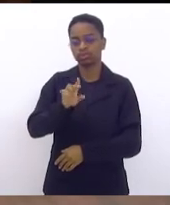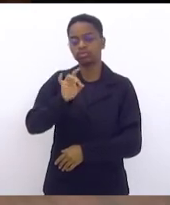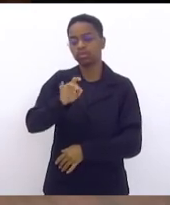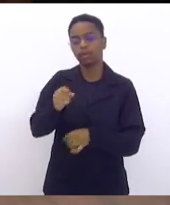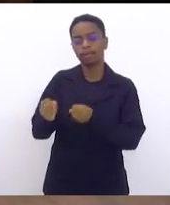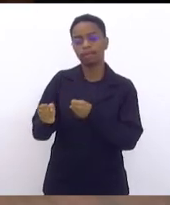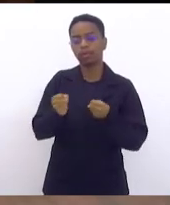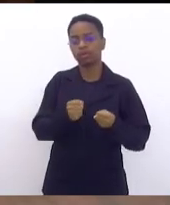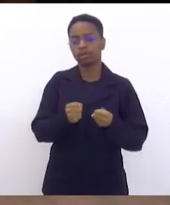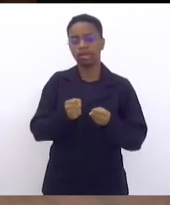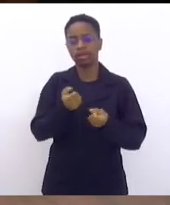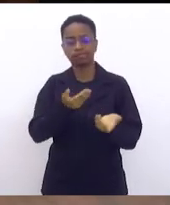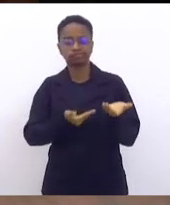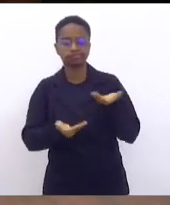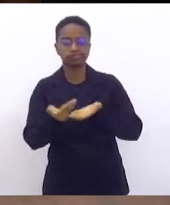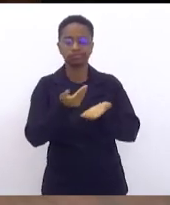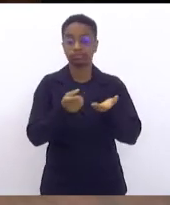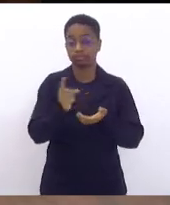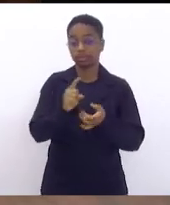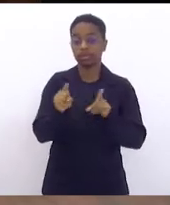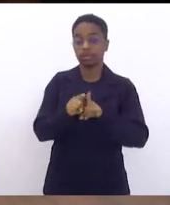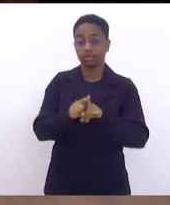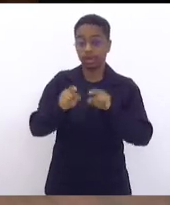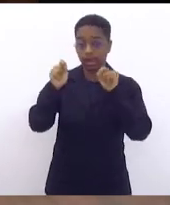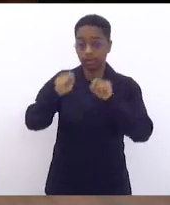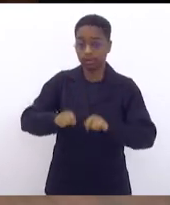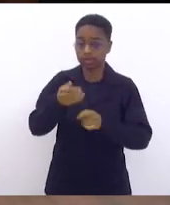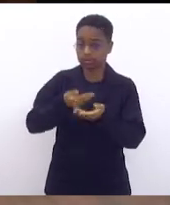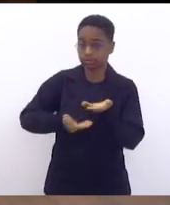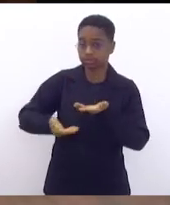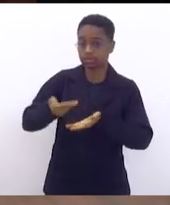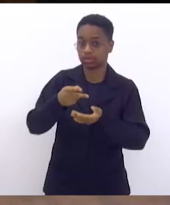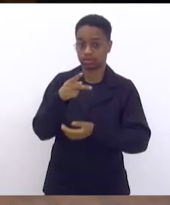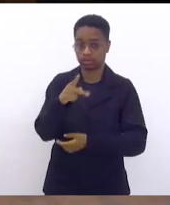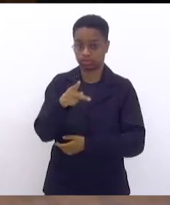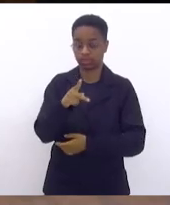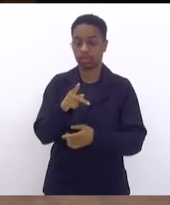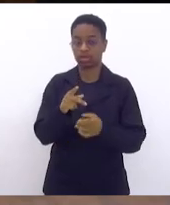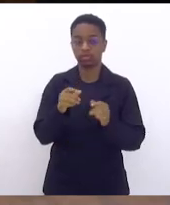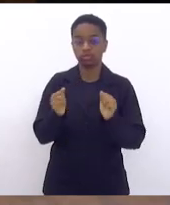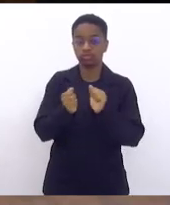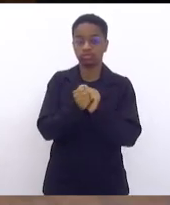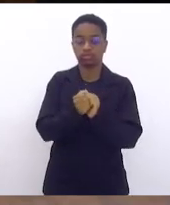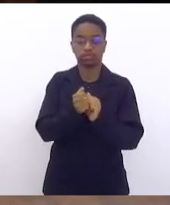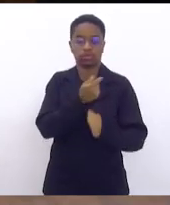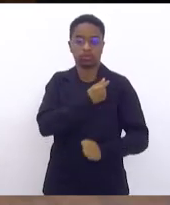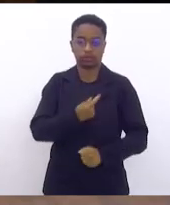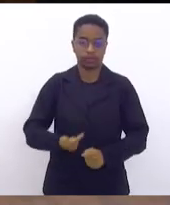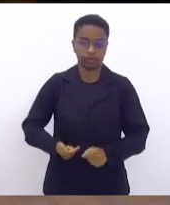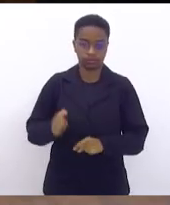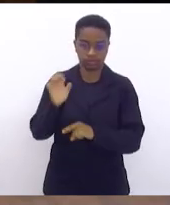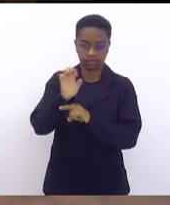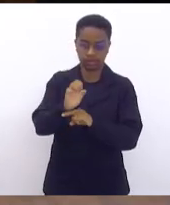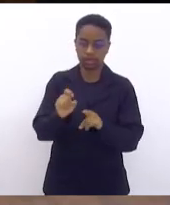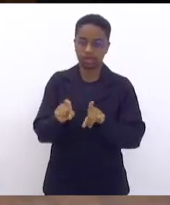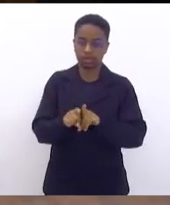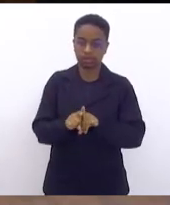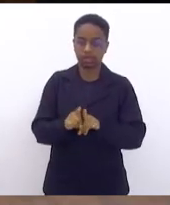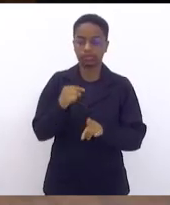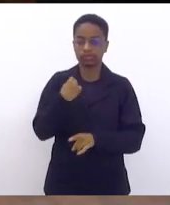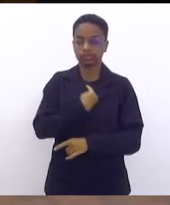poder de interlocução, mas a habilidade de interlocução que o senhor tem com o governo do Estado, para que a gente